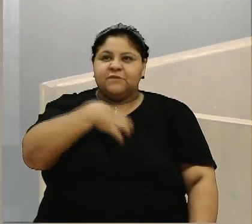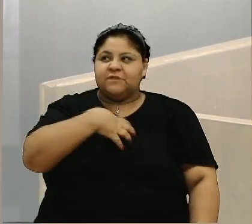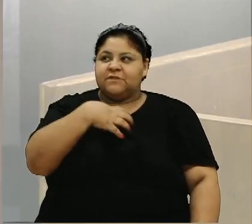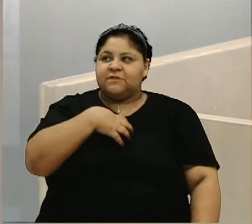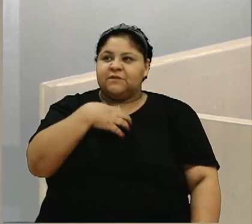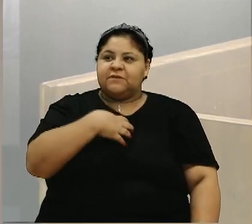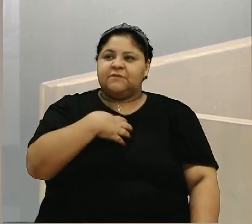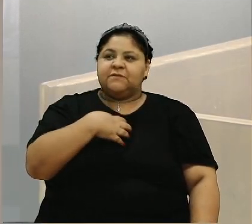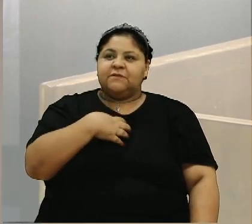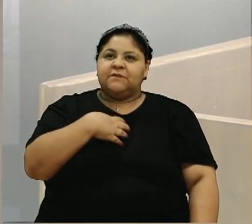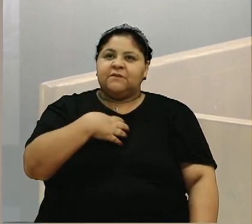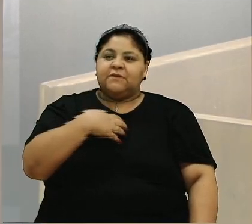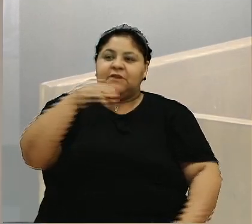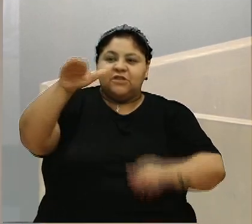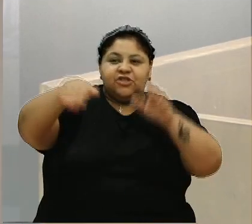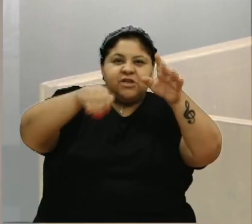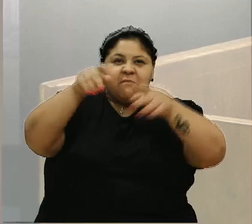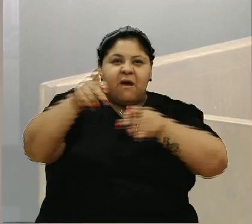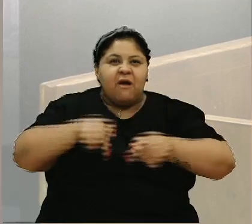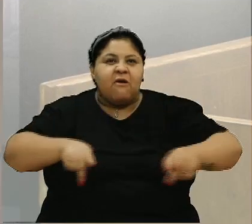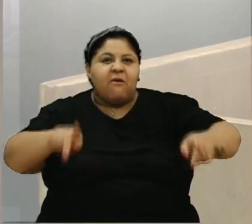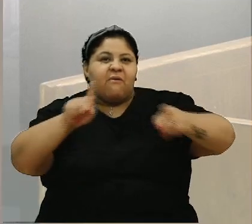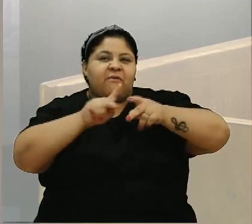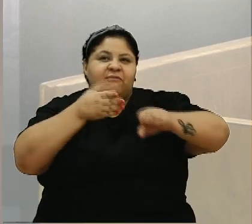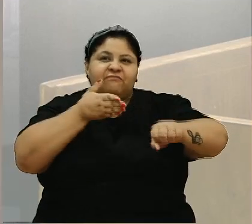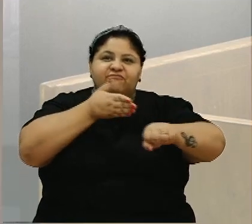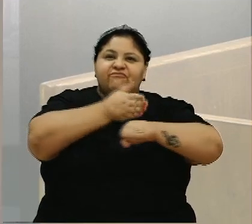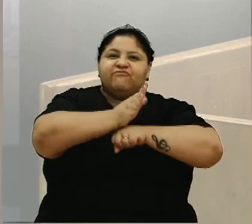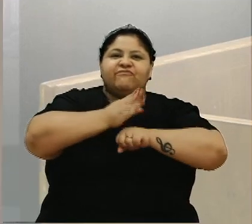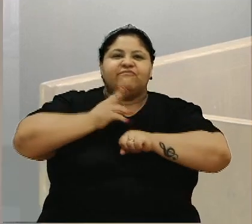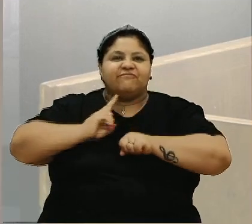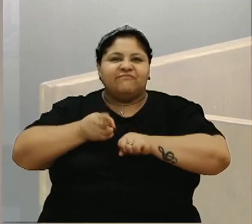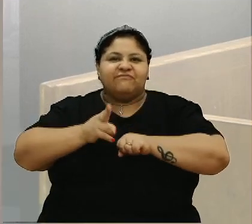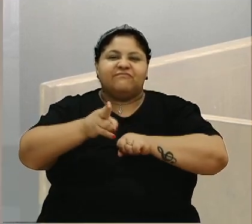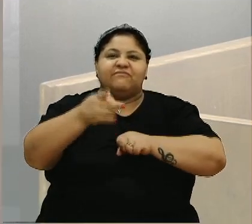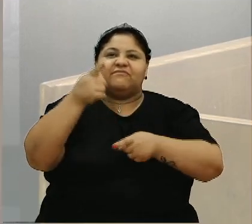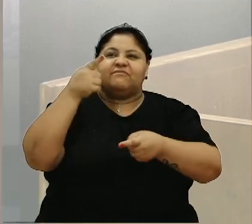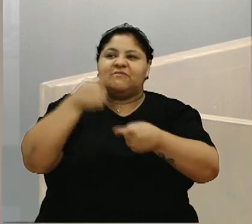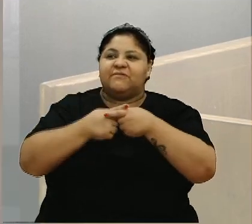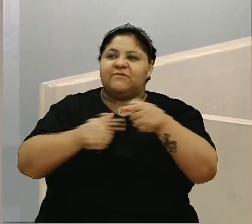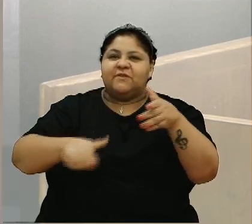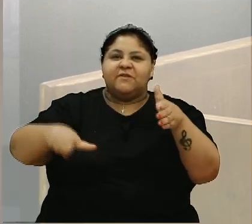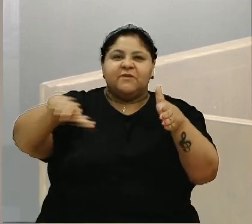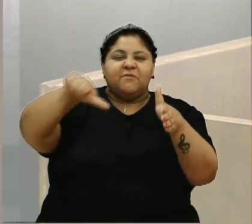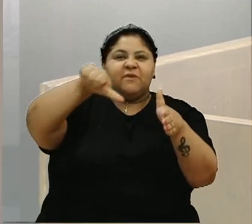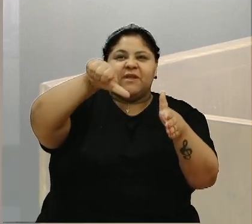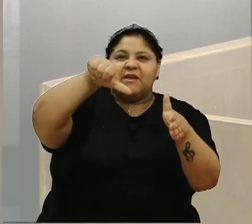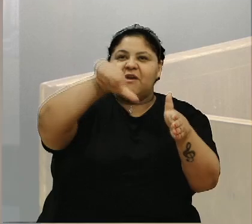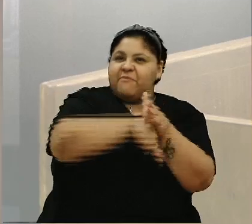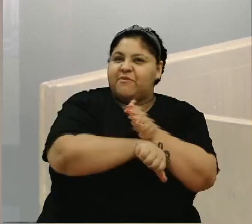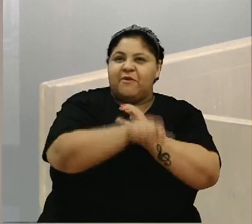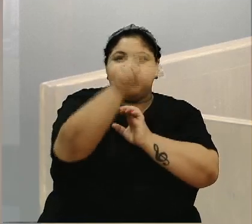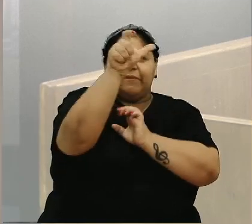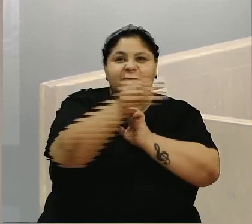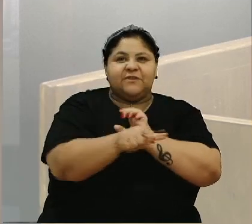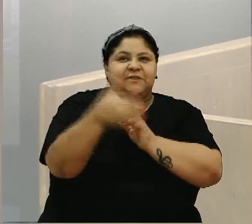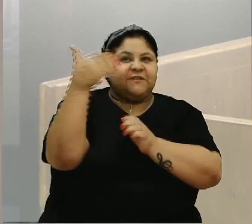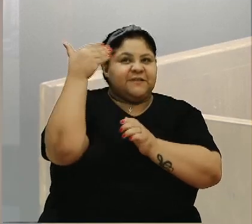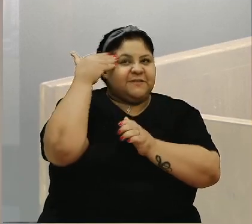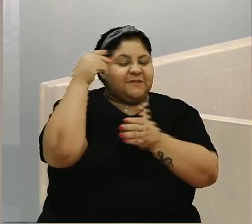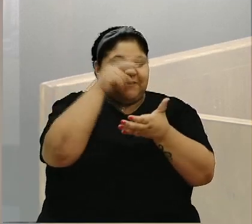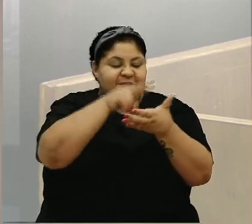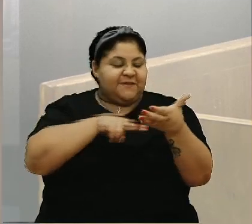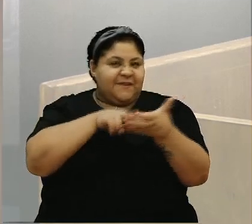trazer a população para participar ativamente, porque o pior analfabeto que pode existir é o